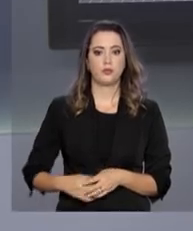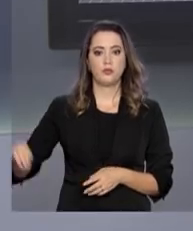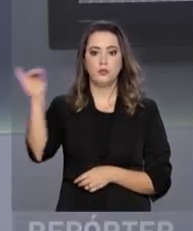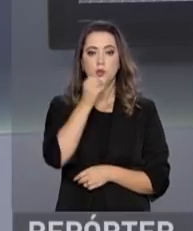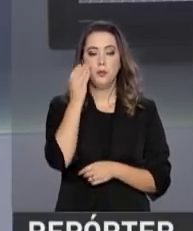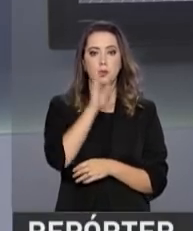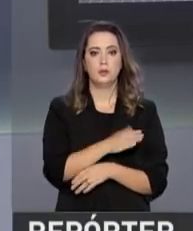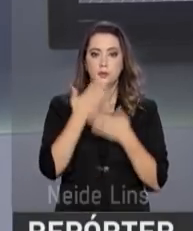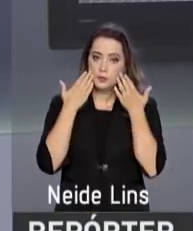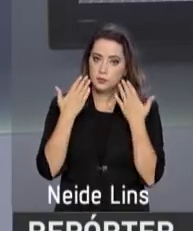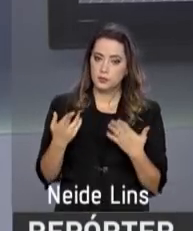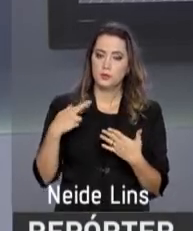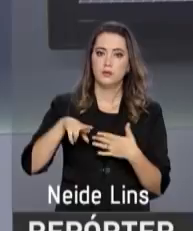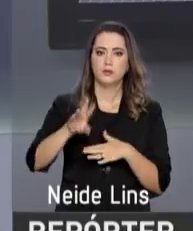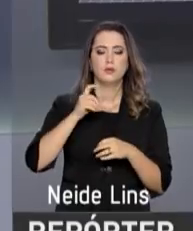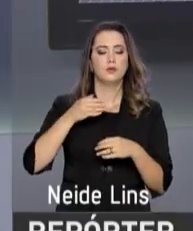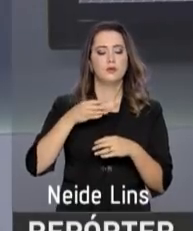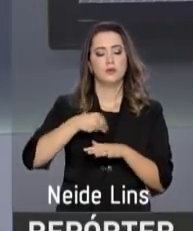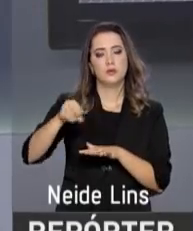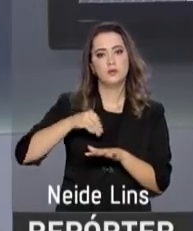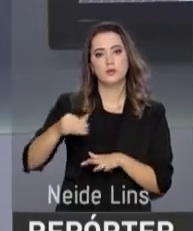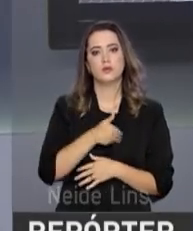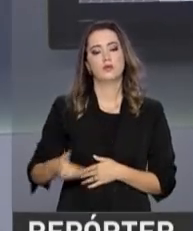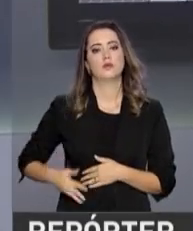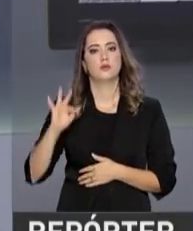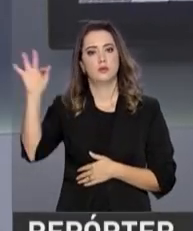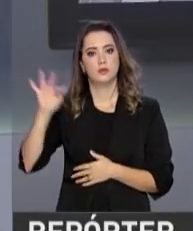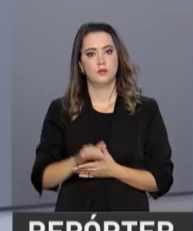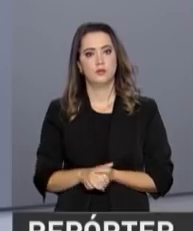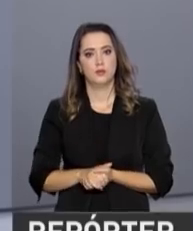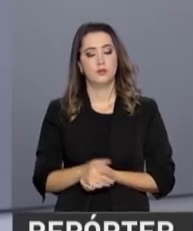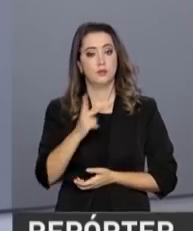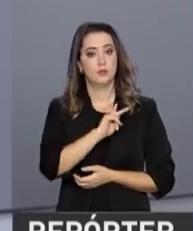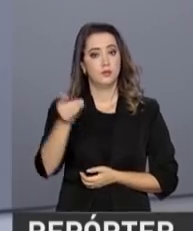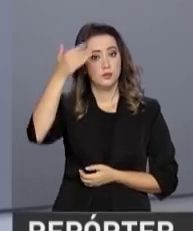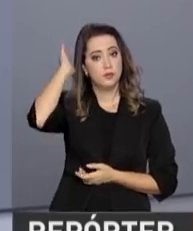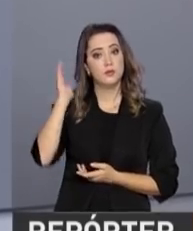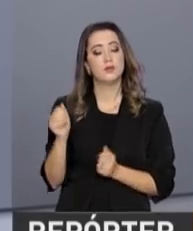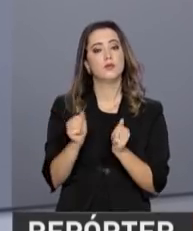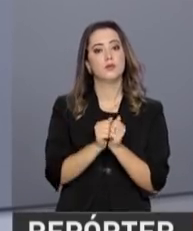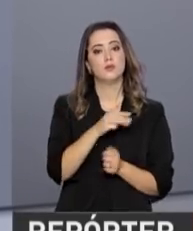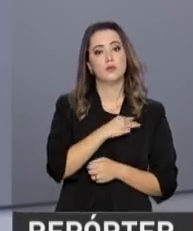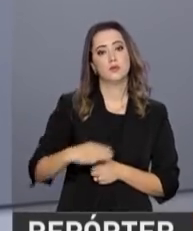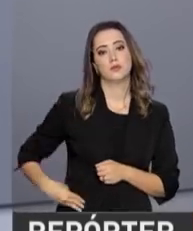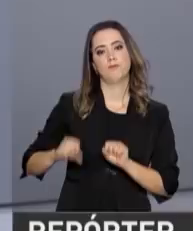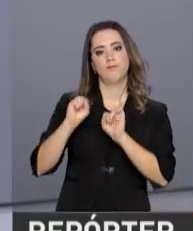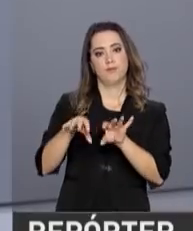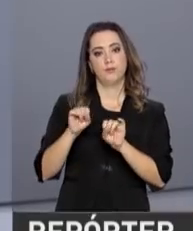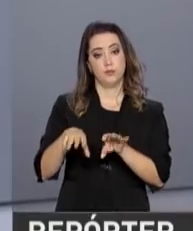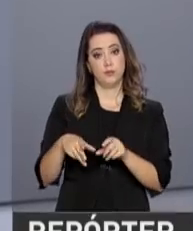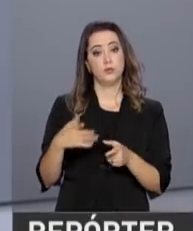Olá, boa tarde. Voltamos agora com o repórter NBR e as notícias do governo federal. O presidente Michel Temer e o ministro da